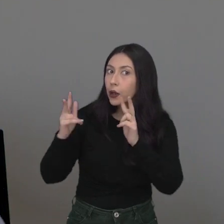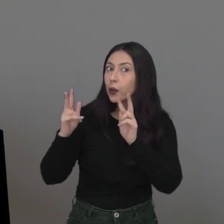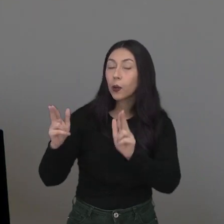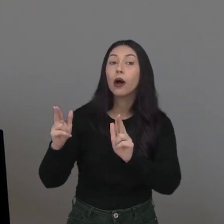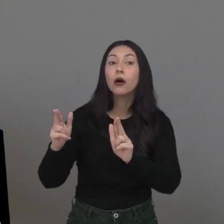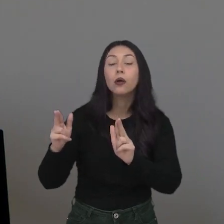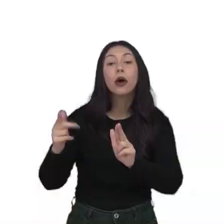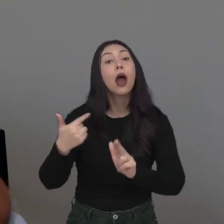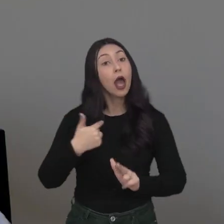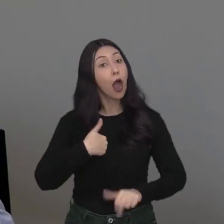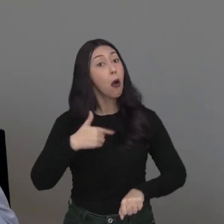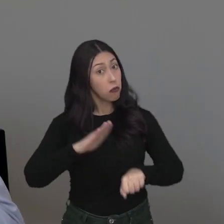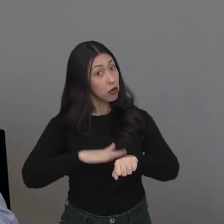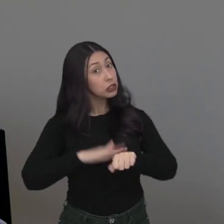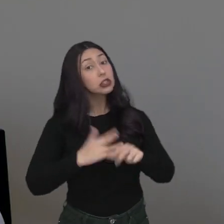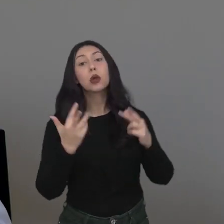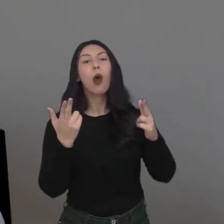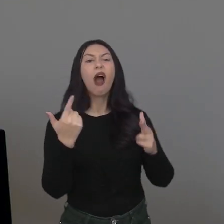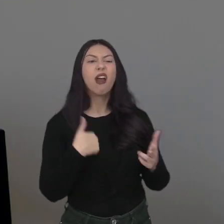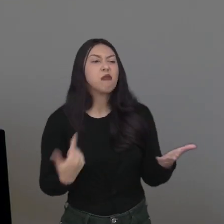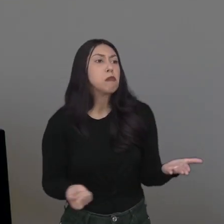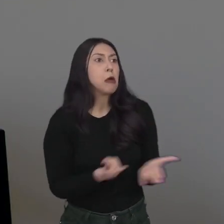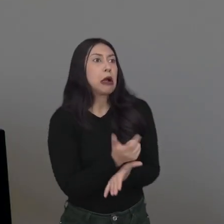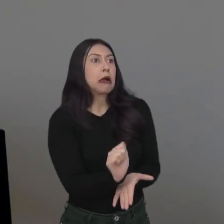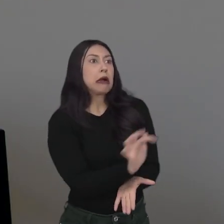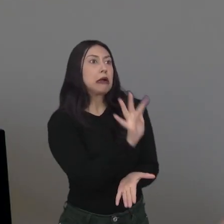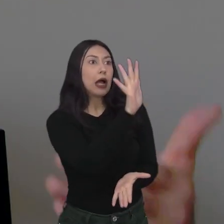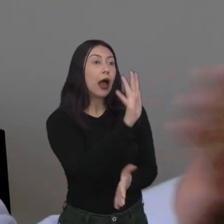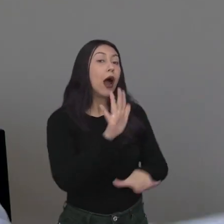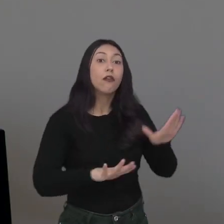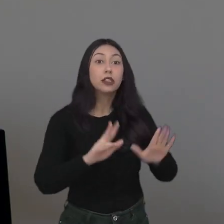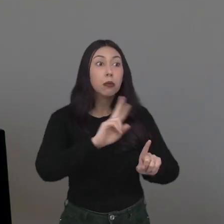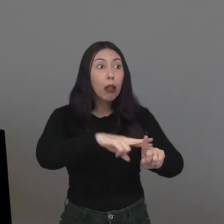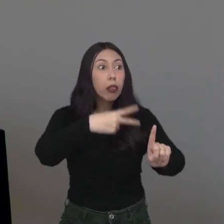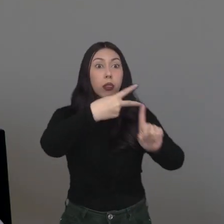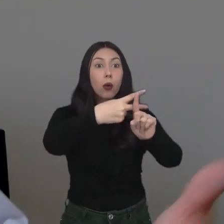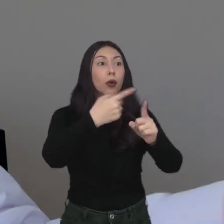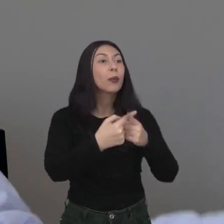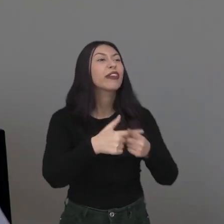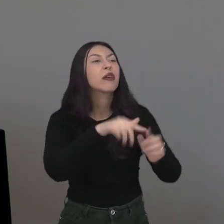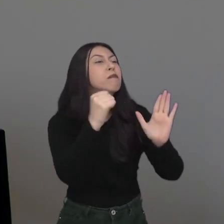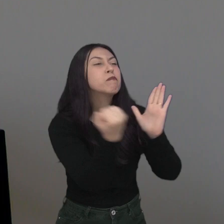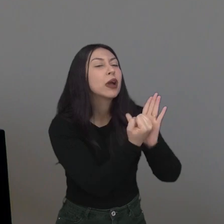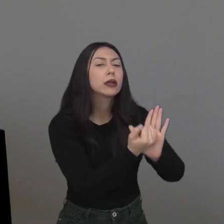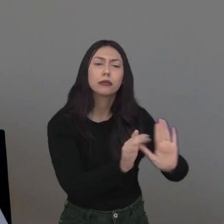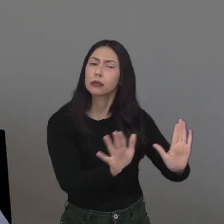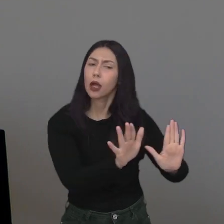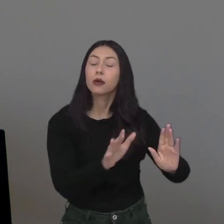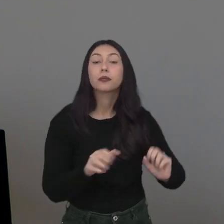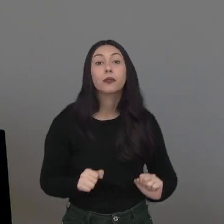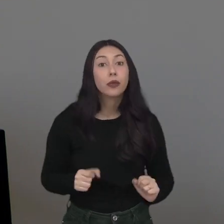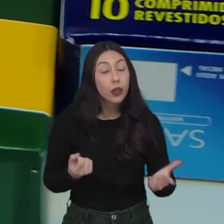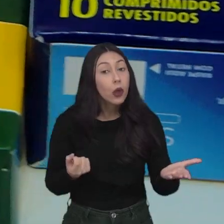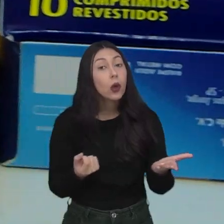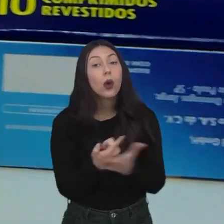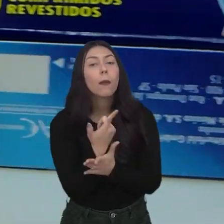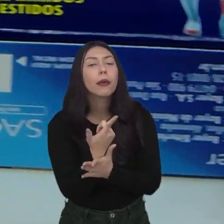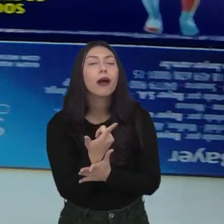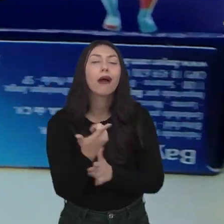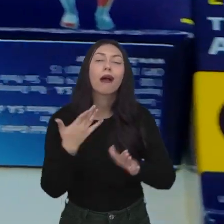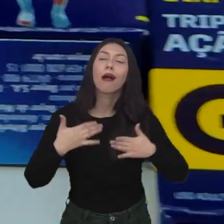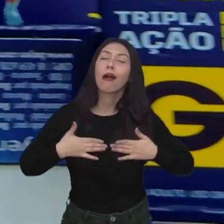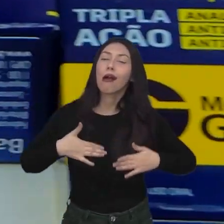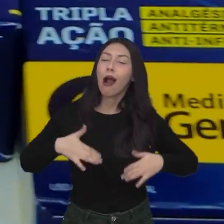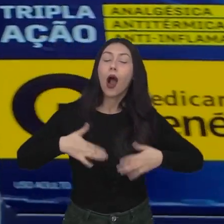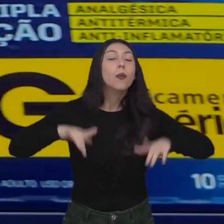princípio ativo fosse o mesmo. Isso, inclusive, é o que eu pratico na minha vida. Eu não vou pagar mais caro, às vezes o dobro do preço, só por causa da marca. Quem